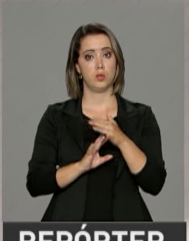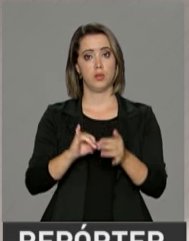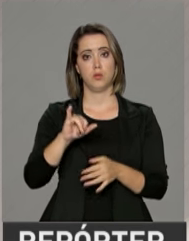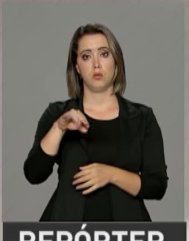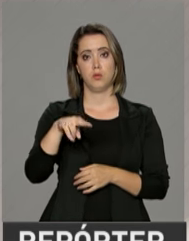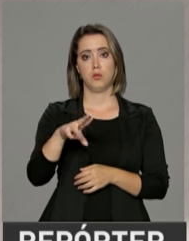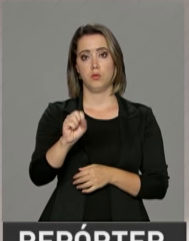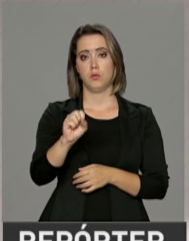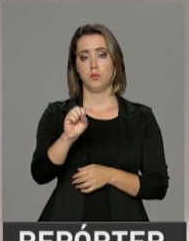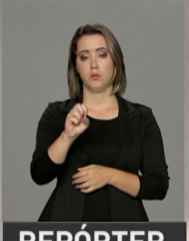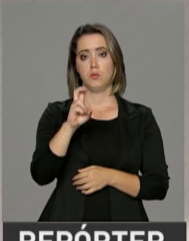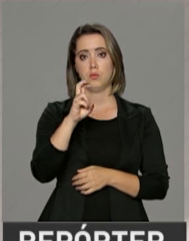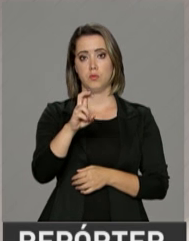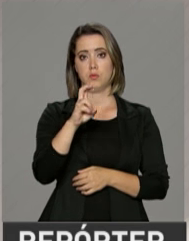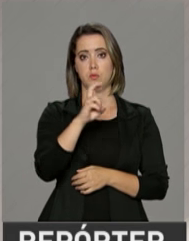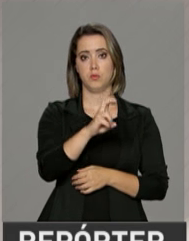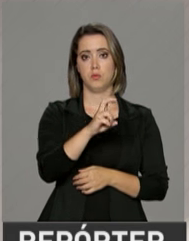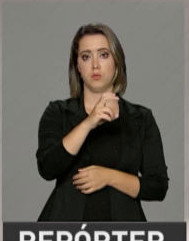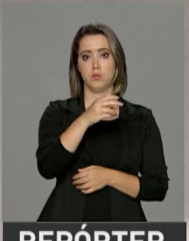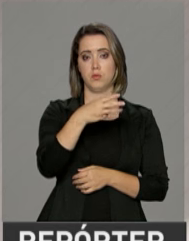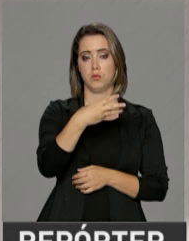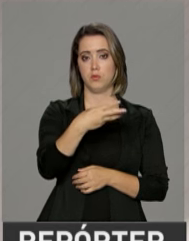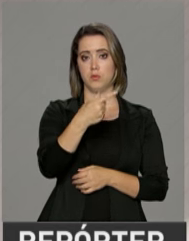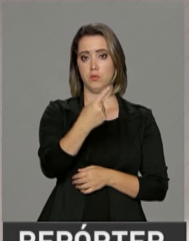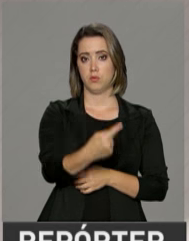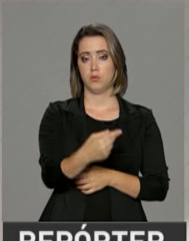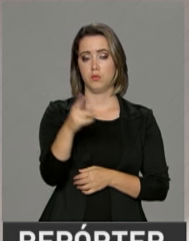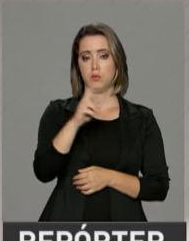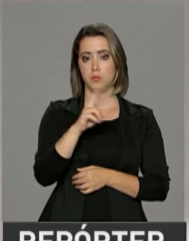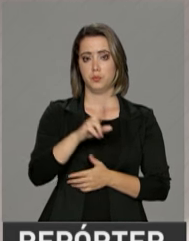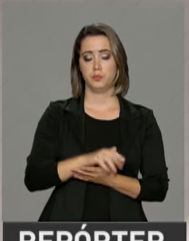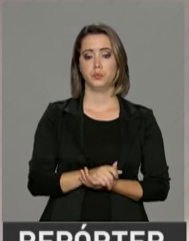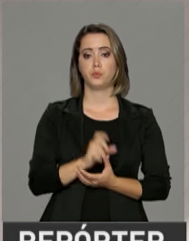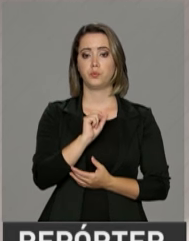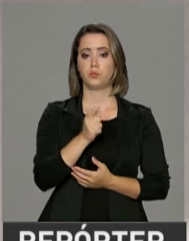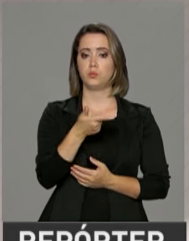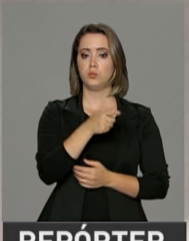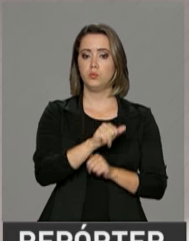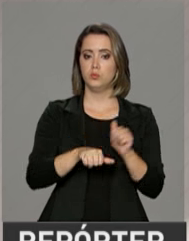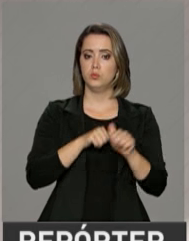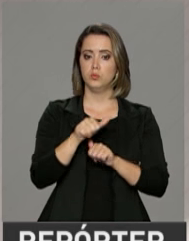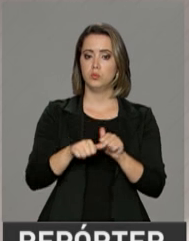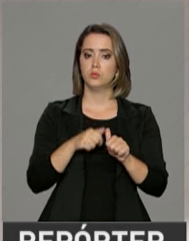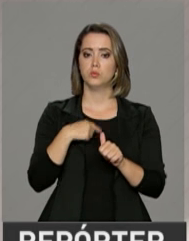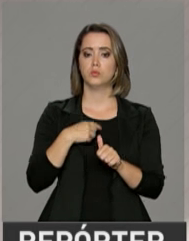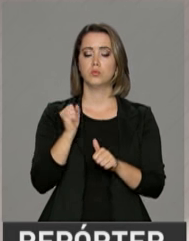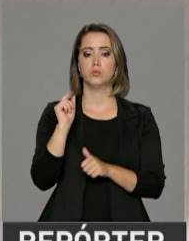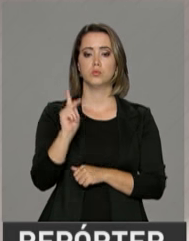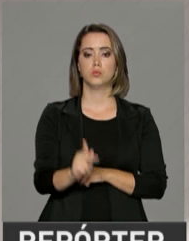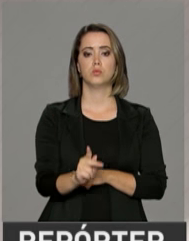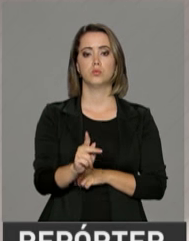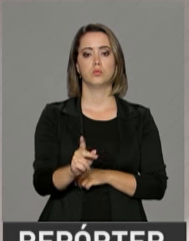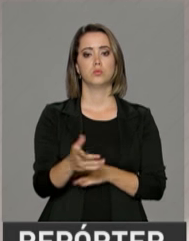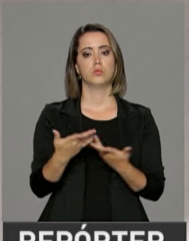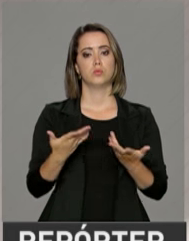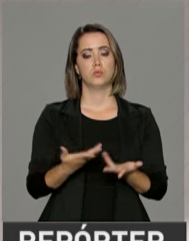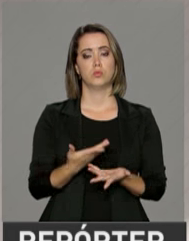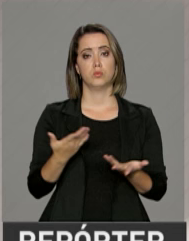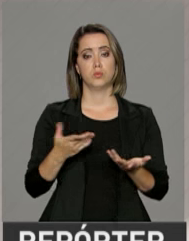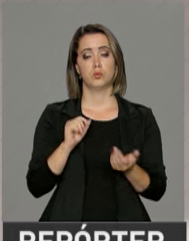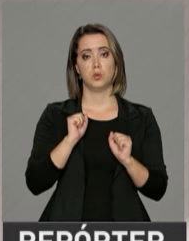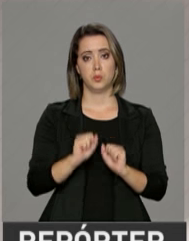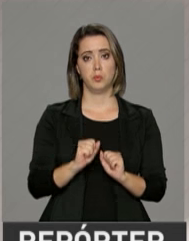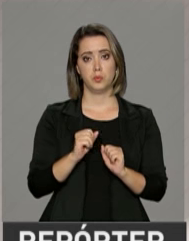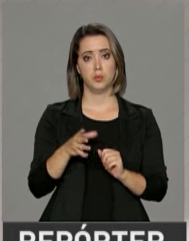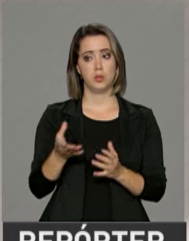INSS, que é de R$ 5.531. Outra mudança é na aposentadoria. Ela